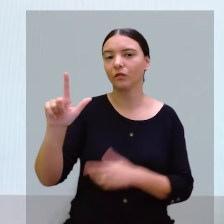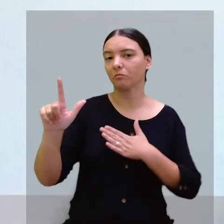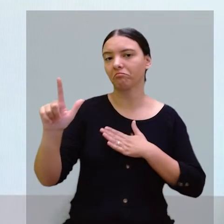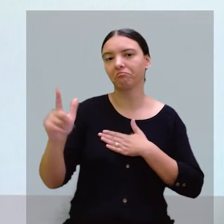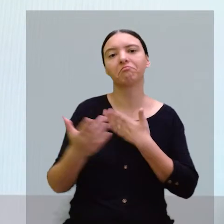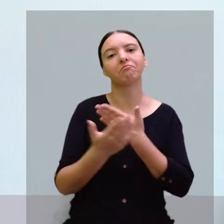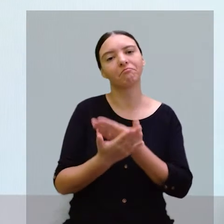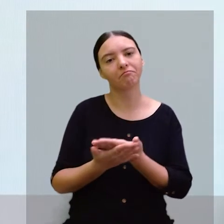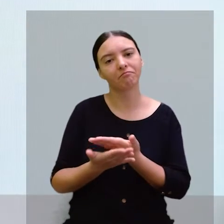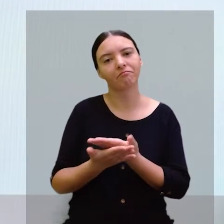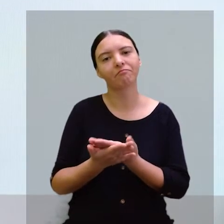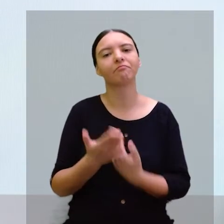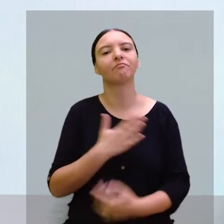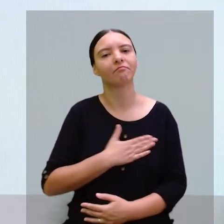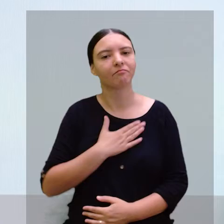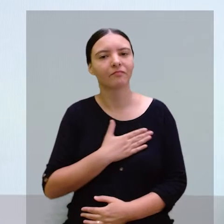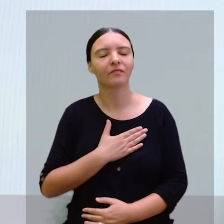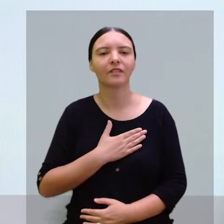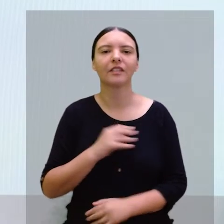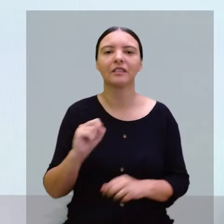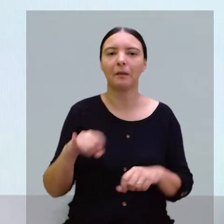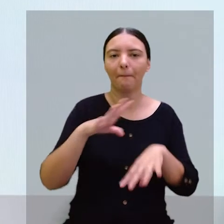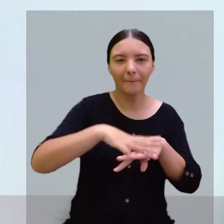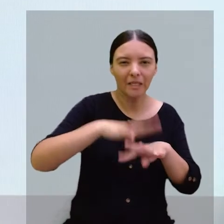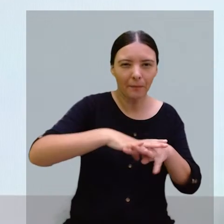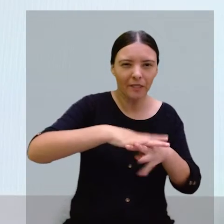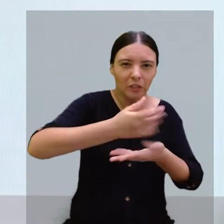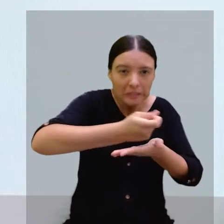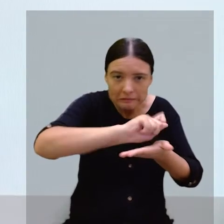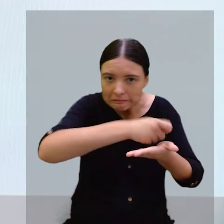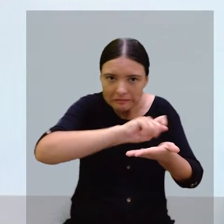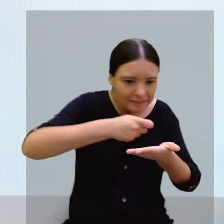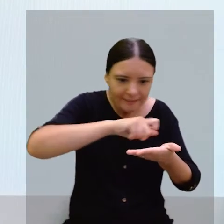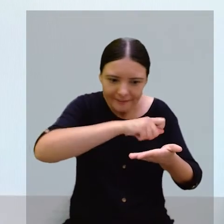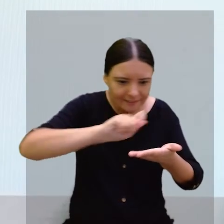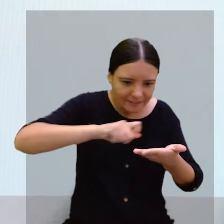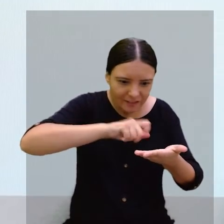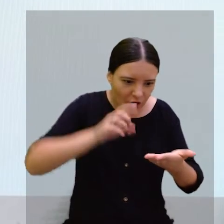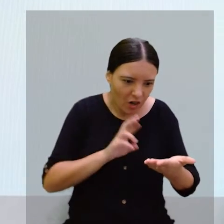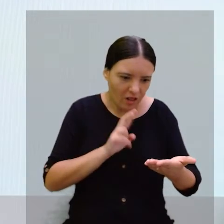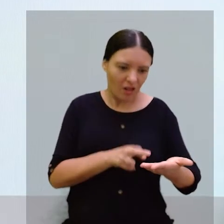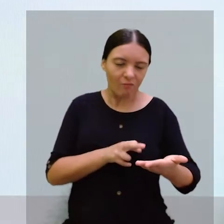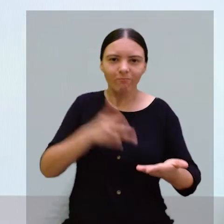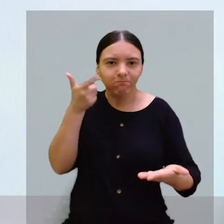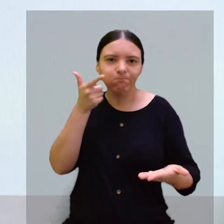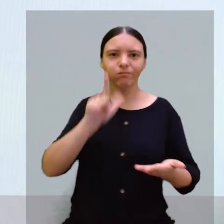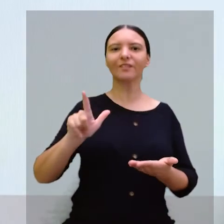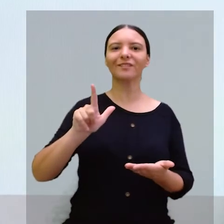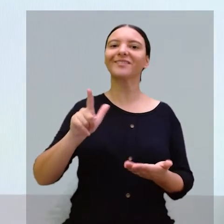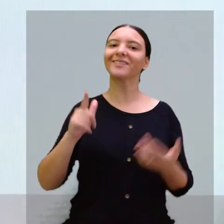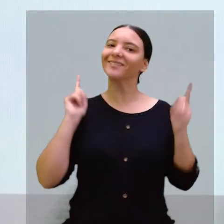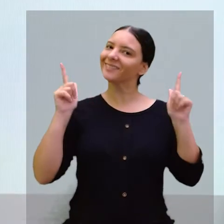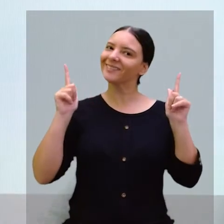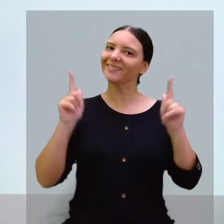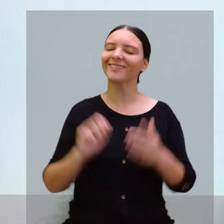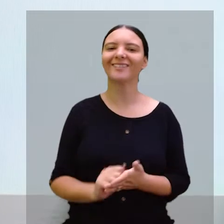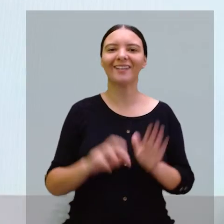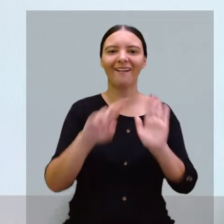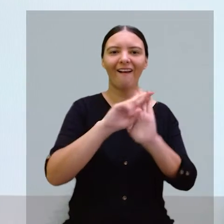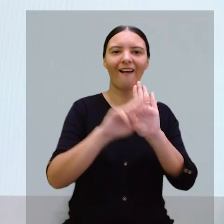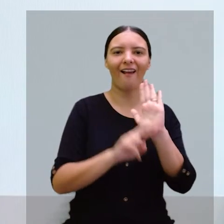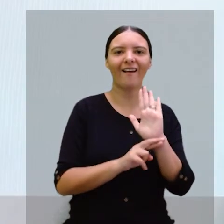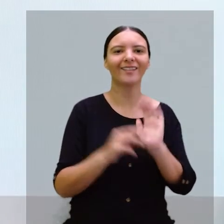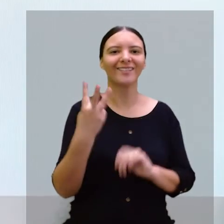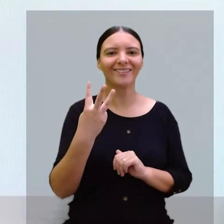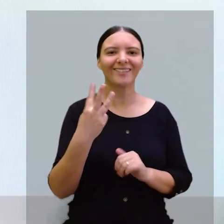nisso. Né? Resolver uma equação em matemática, tem hora que é divertido. Né? Você resolver regras de 3, tem hora que é divertido